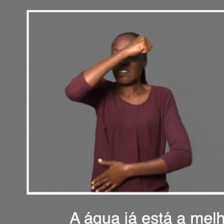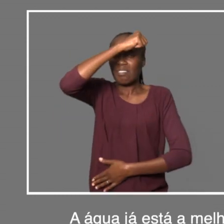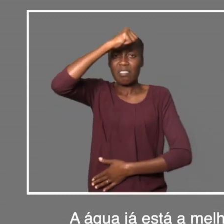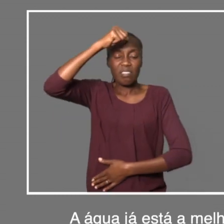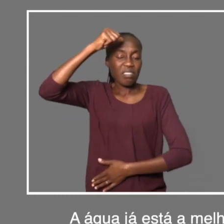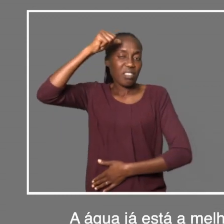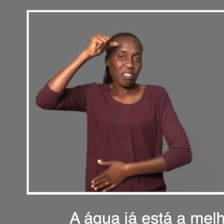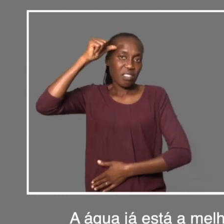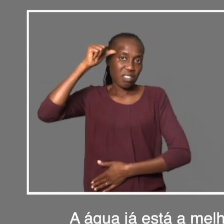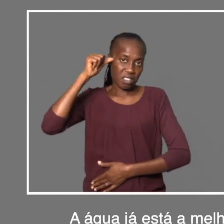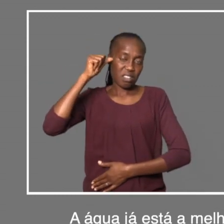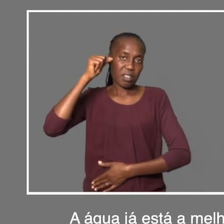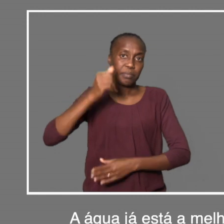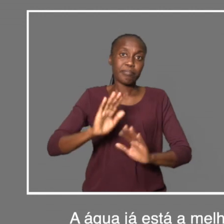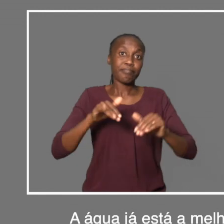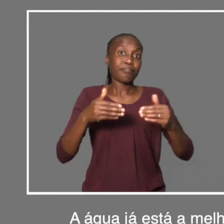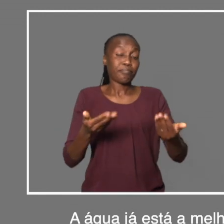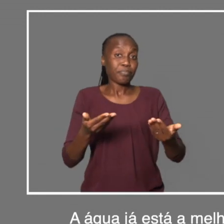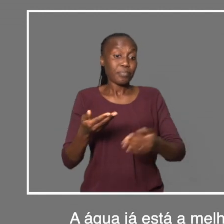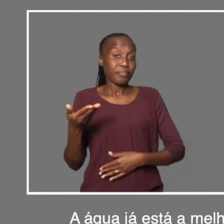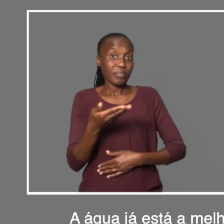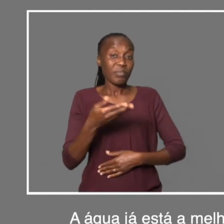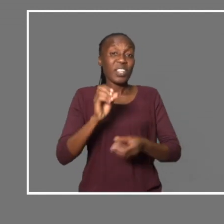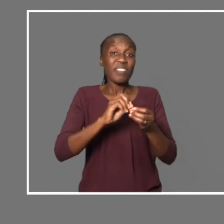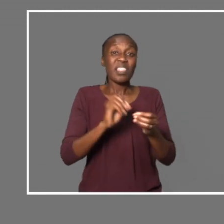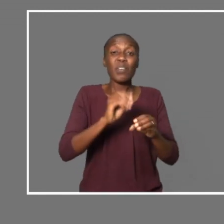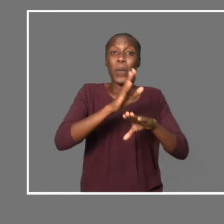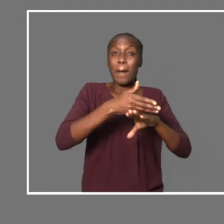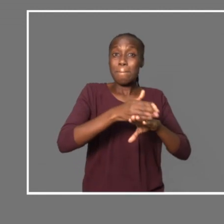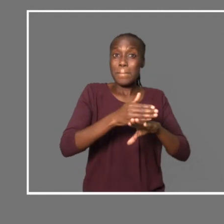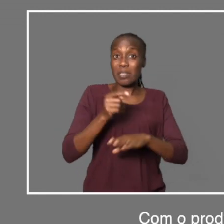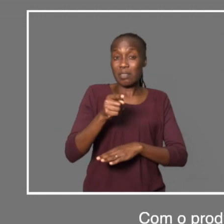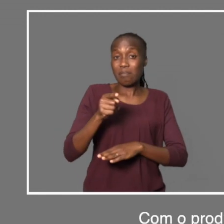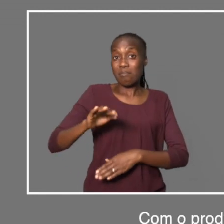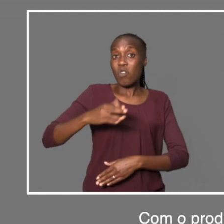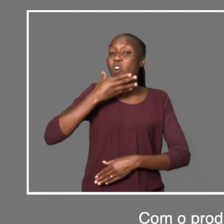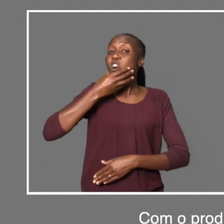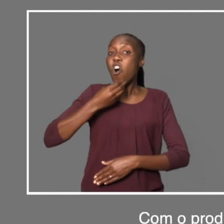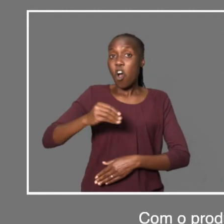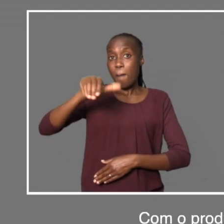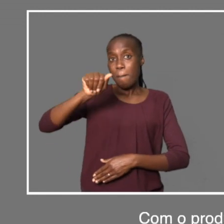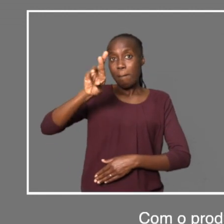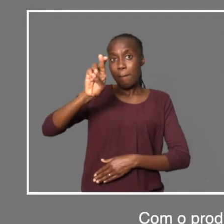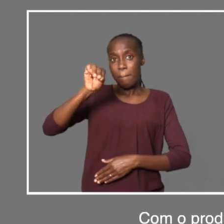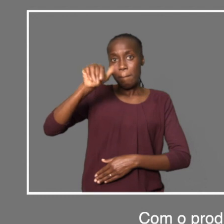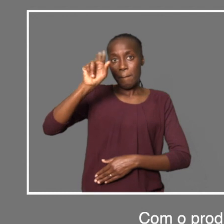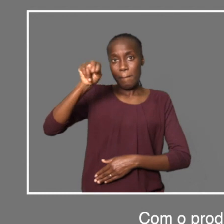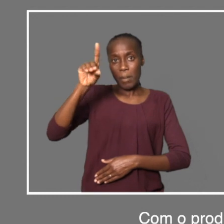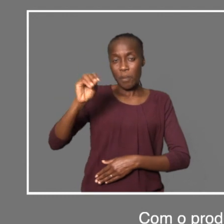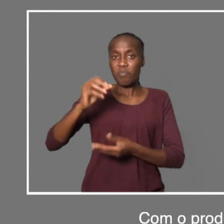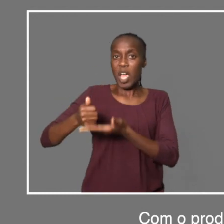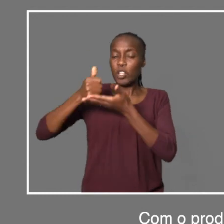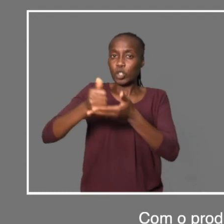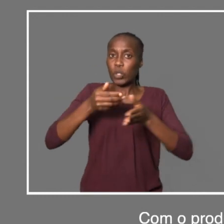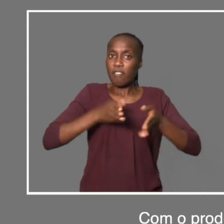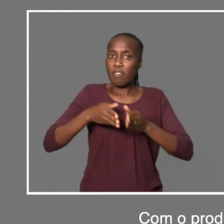em si é difícil a captura de peixe com o produto da pesca Armando Massinque